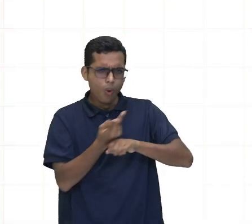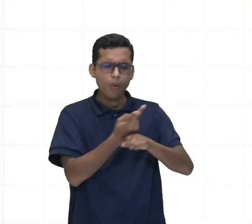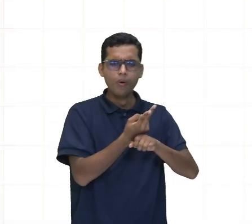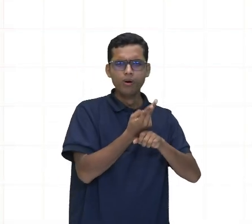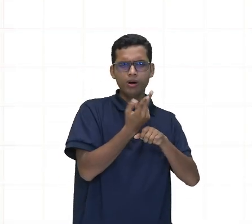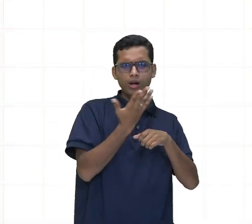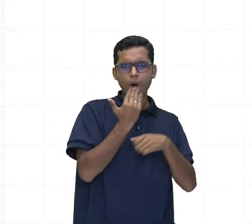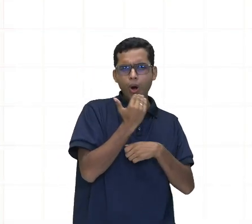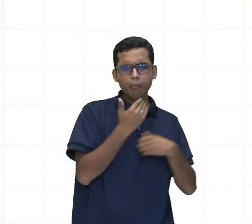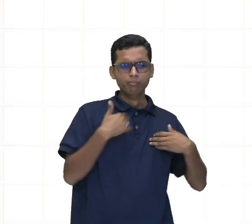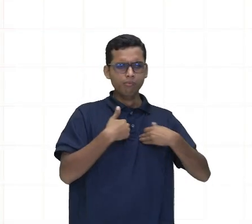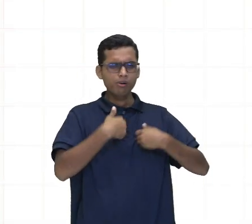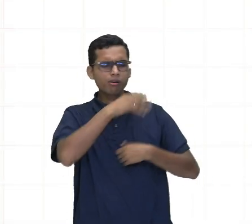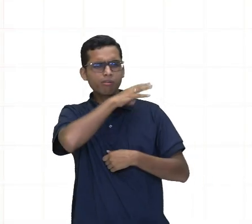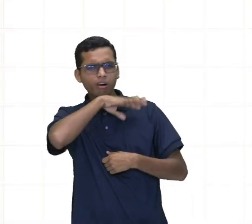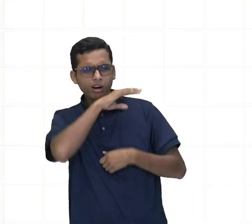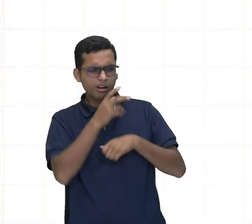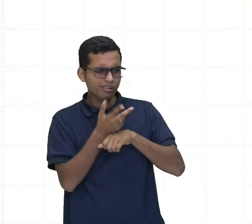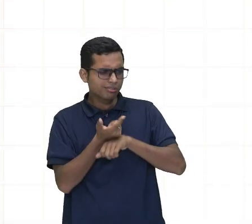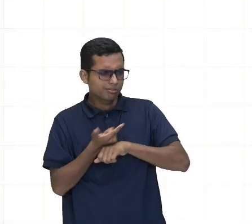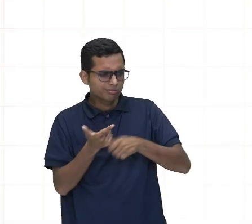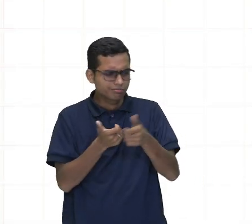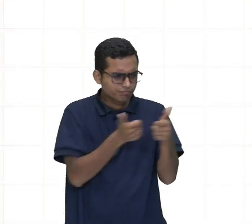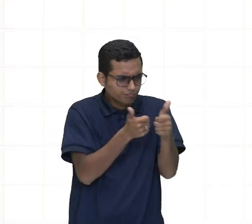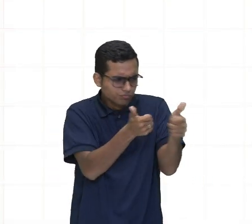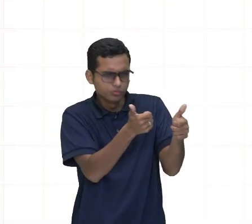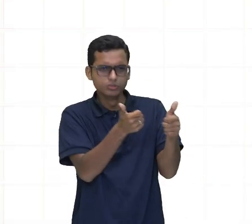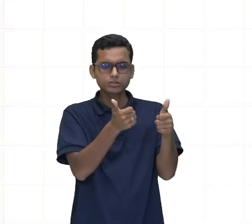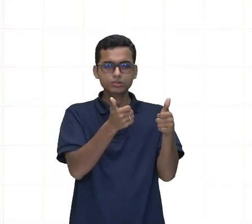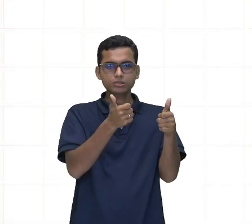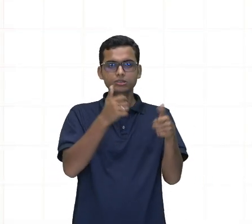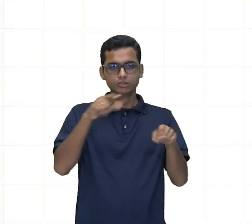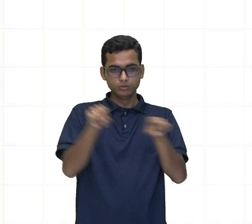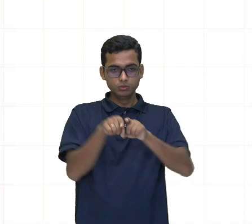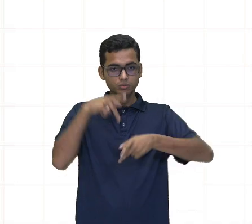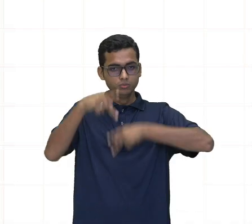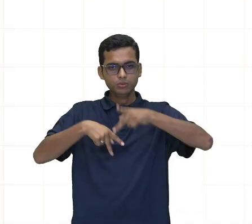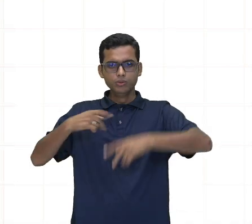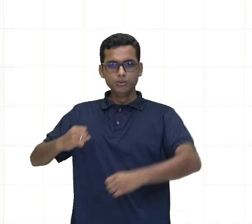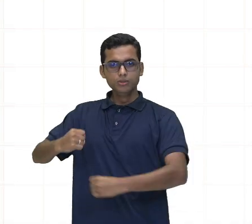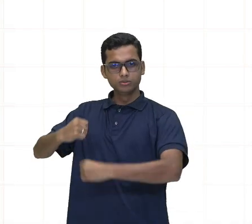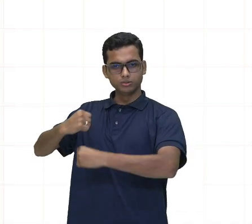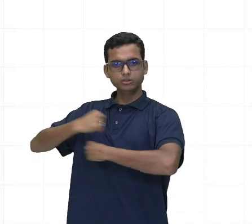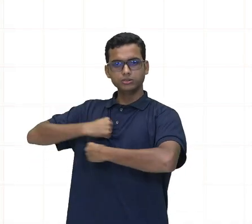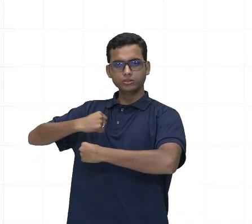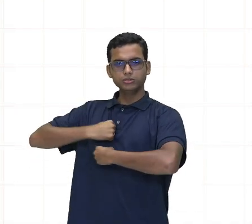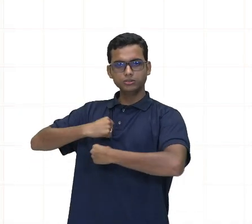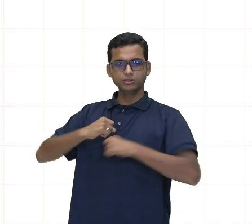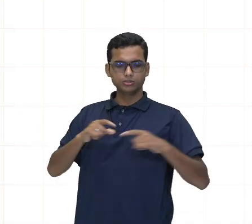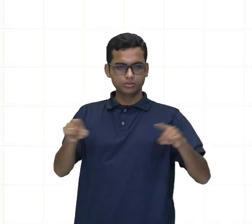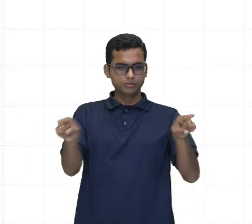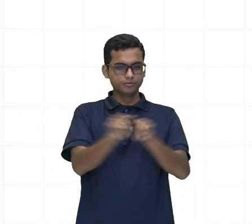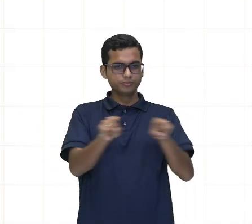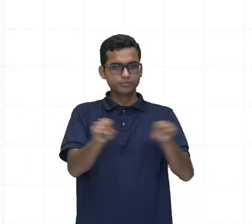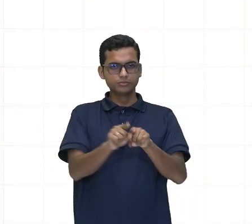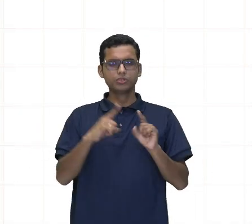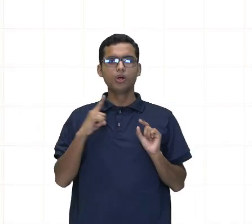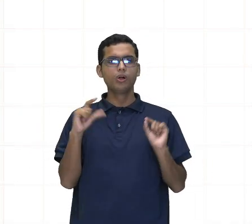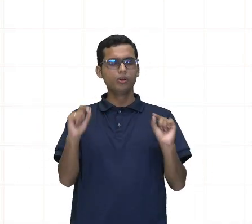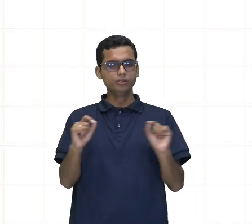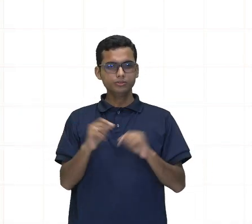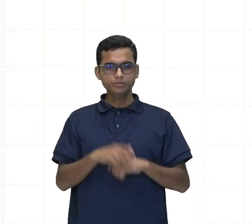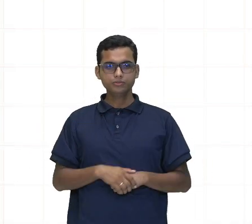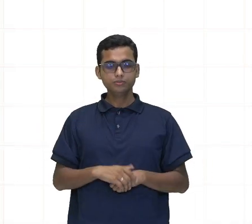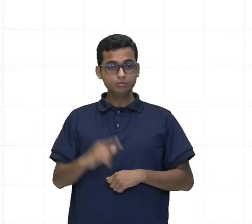o trabalho desenvolvido pelos homens. Eles eram povos guerreiros, inclusive havia uma